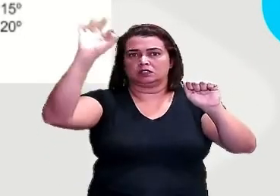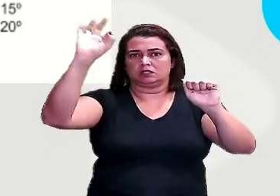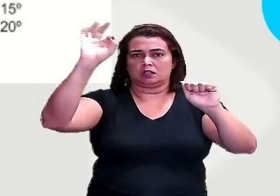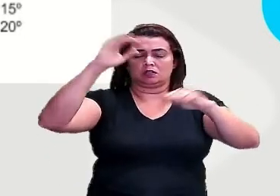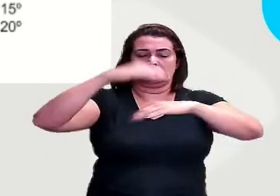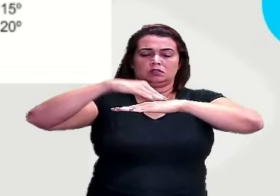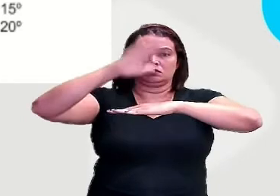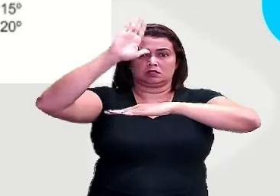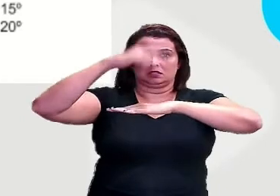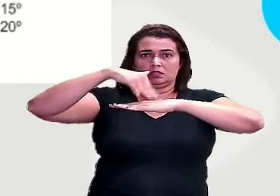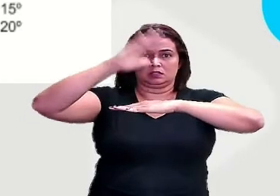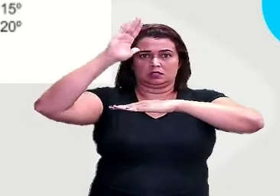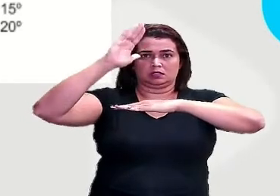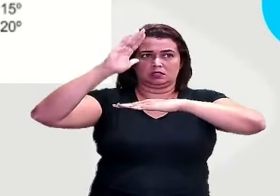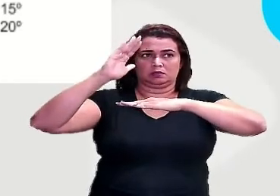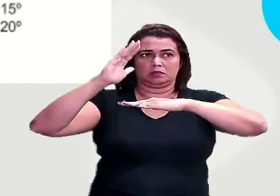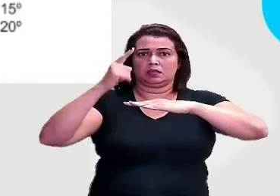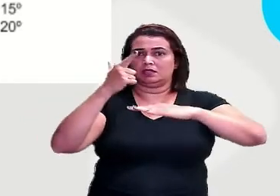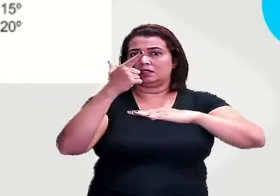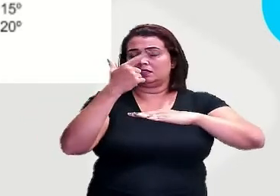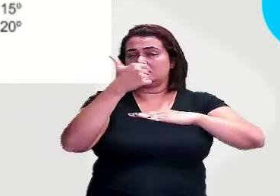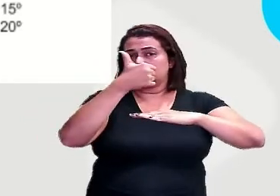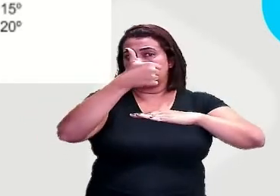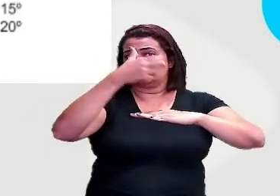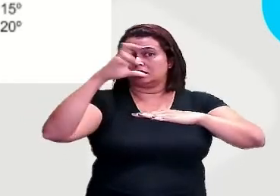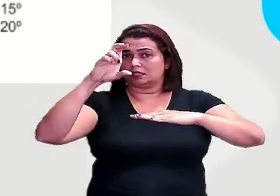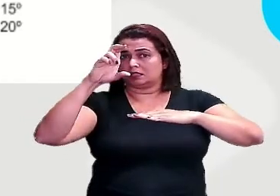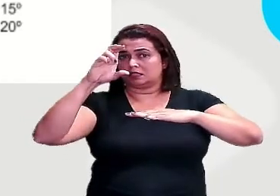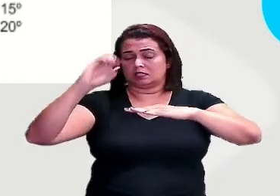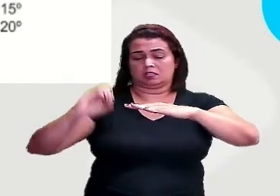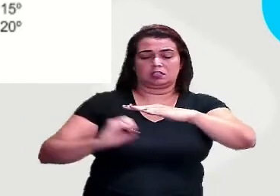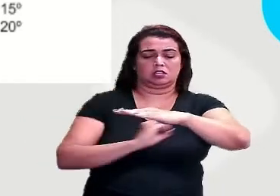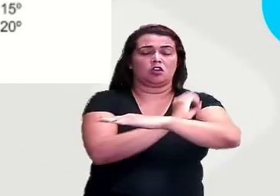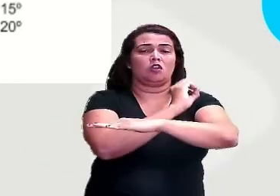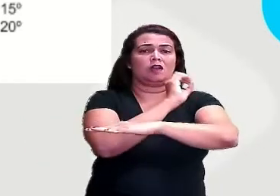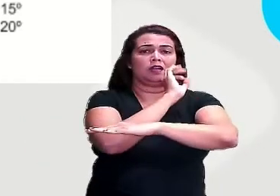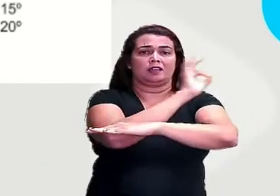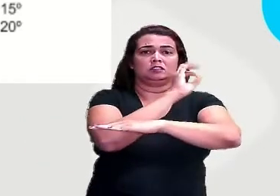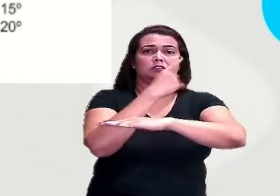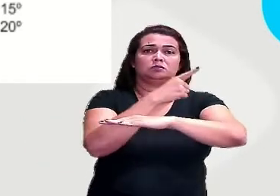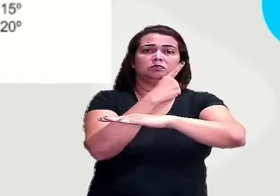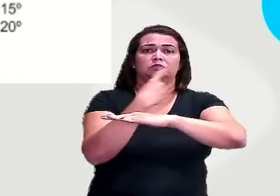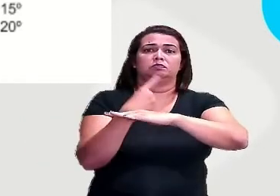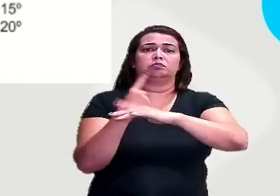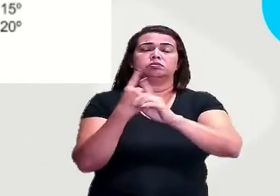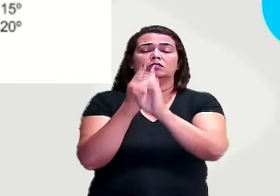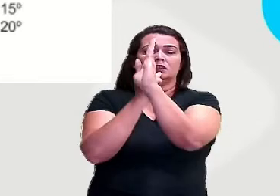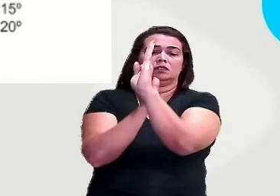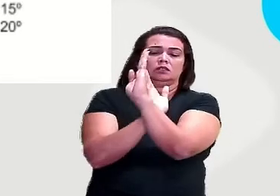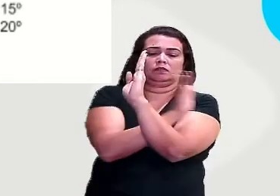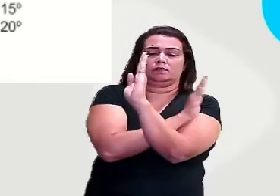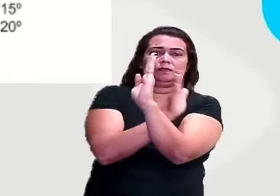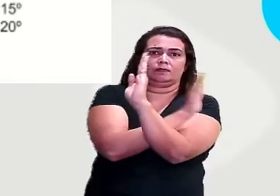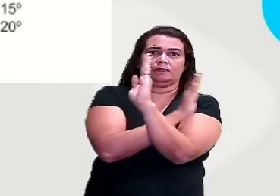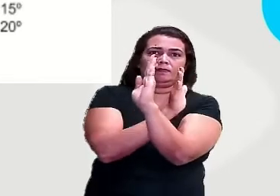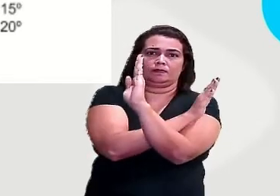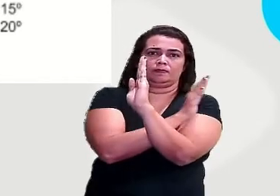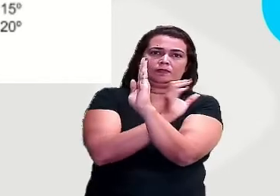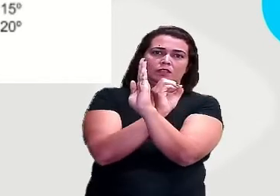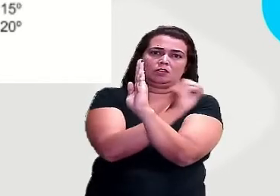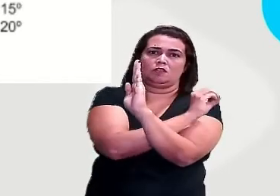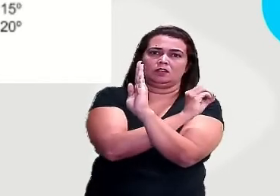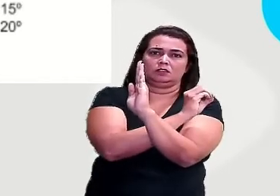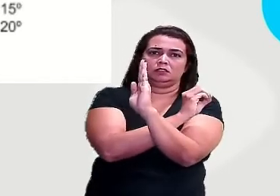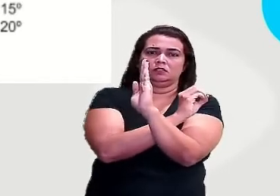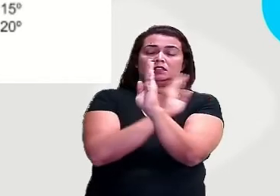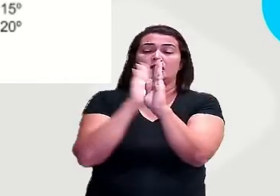linha do Equador, e a 15 graus oeste, porque ele está a 15 graus do meridiano de Greenwich no sentido oeste. Como